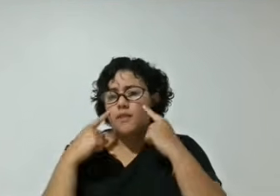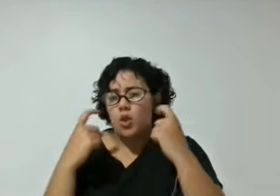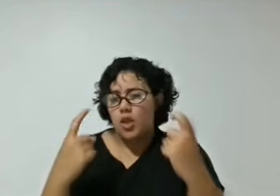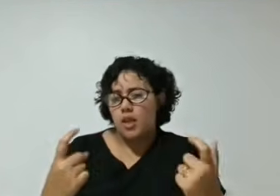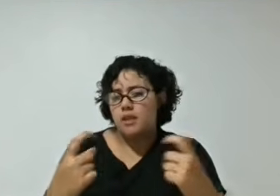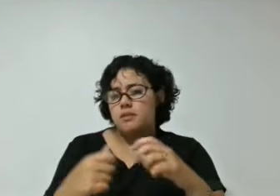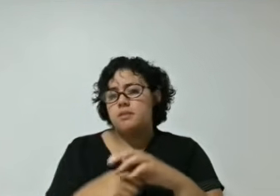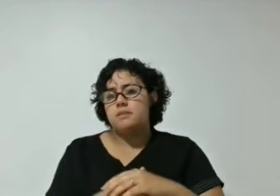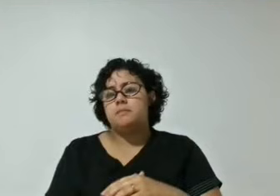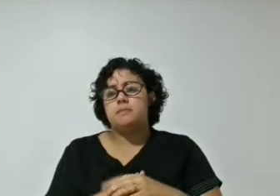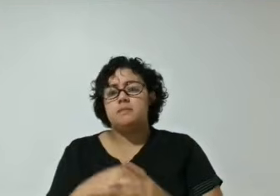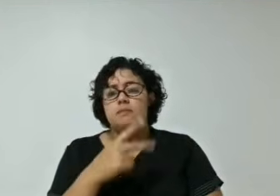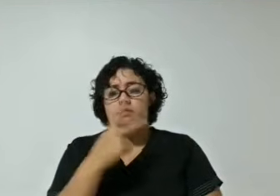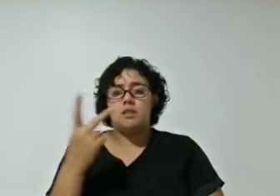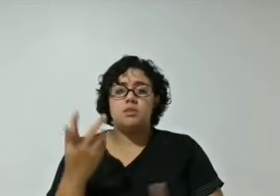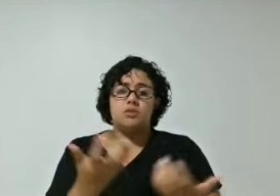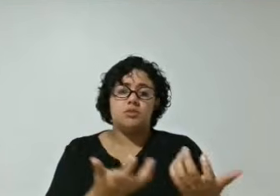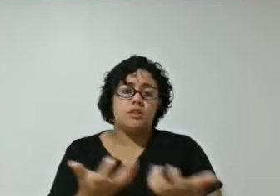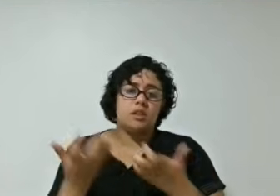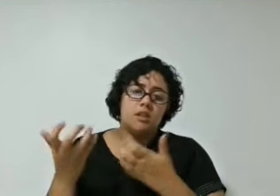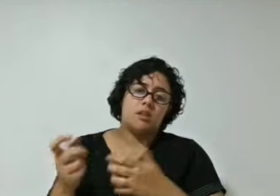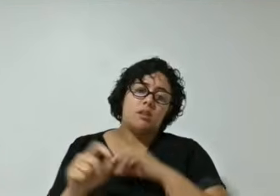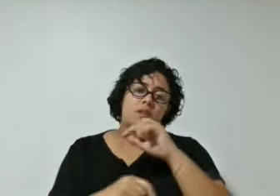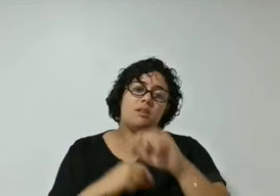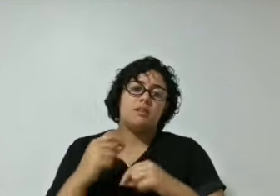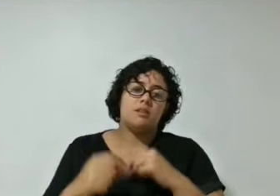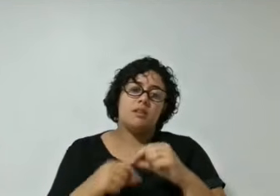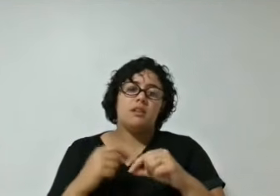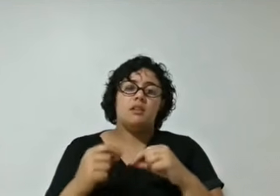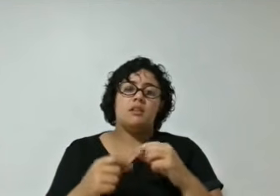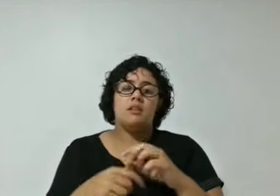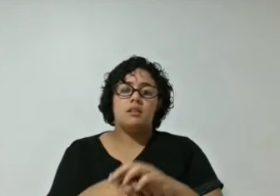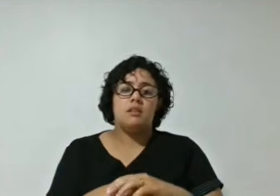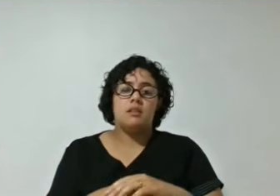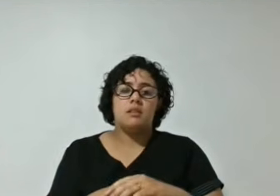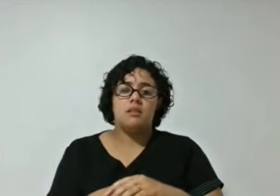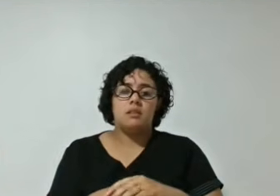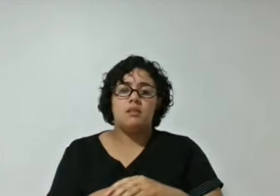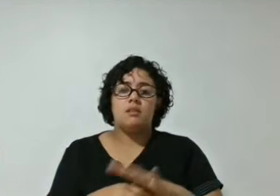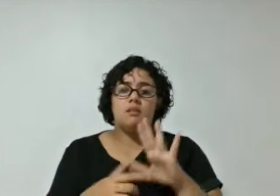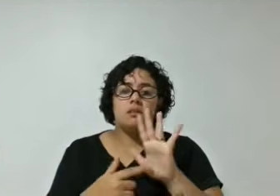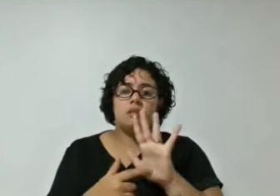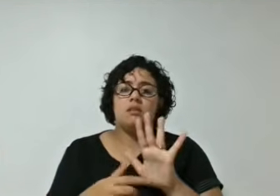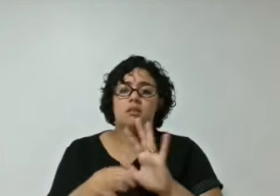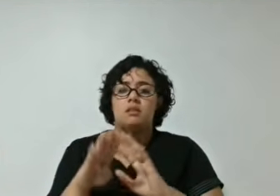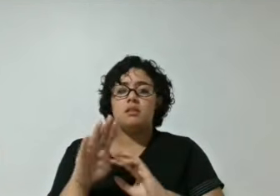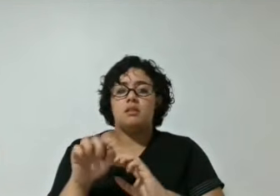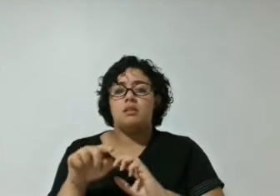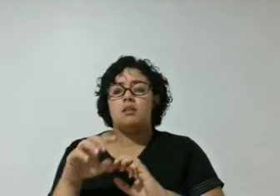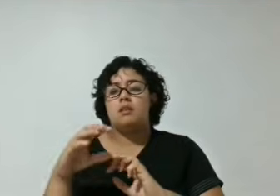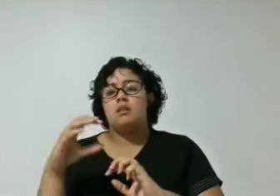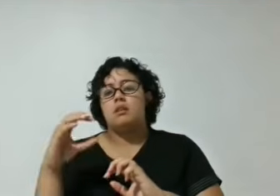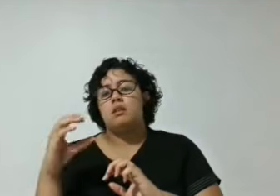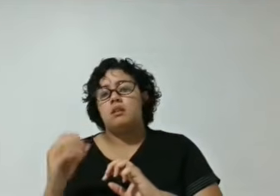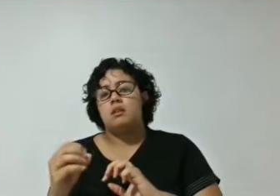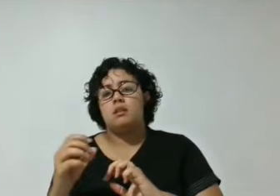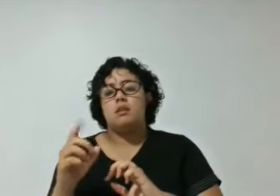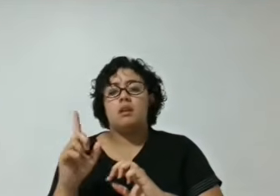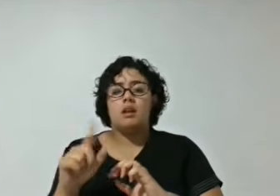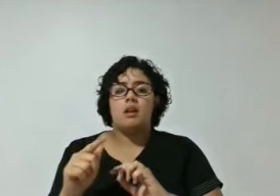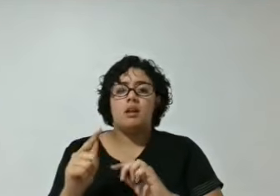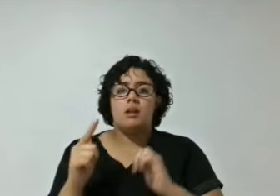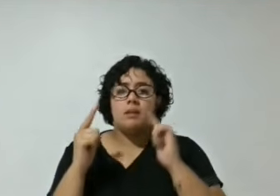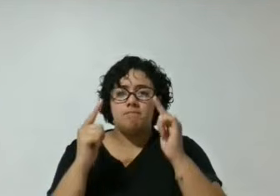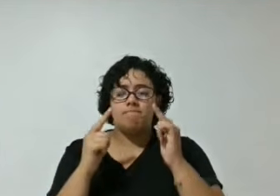pessoas queriam o PPO e não o centro cultural, né? O posto de policiamento ostensivo, né? Era reivindicação, foi uma